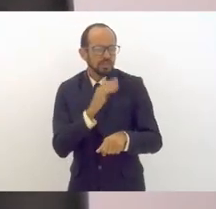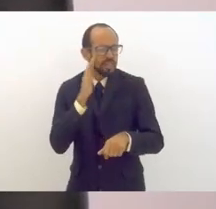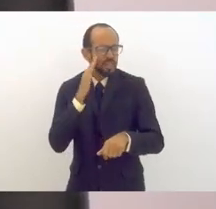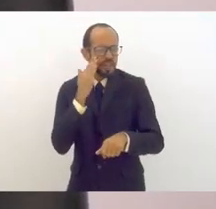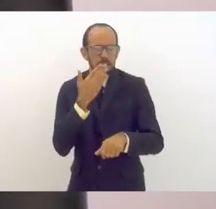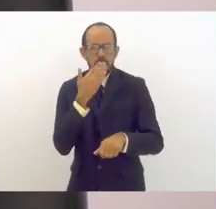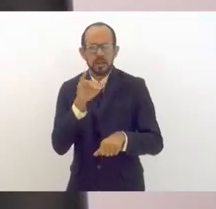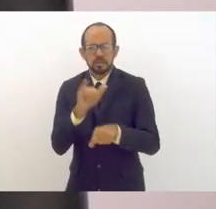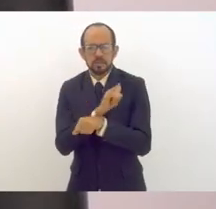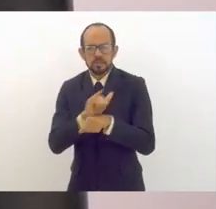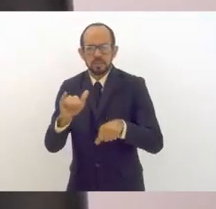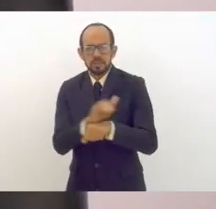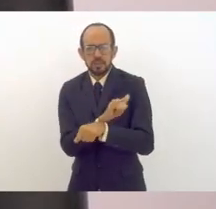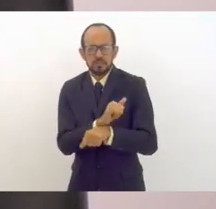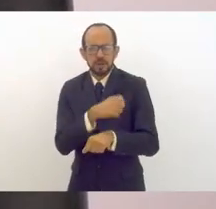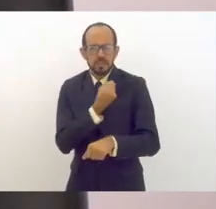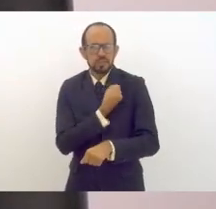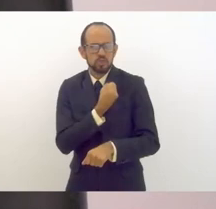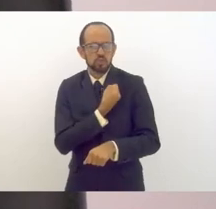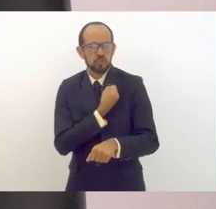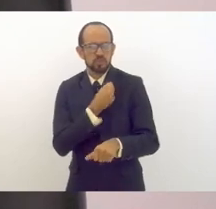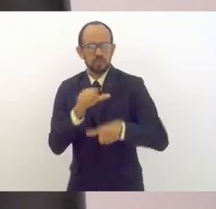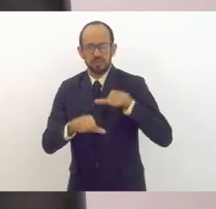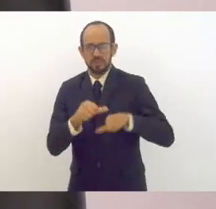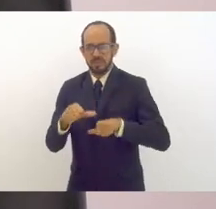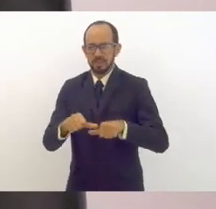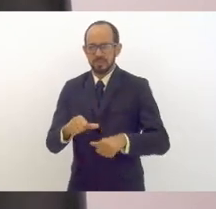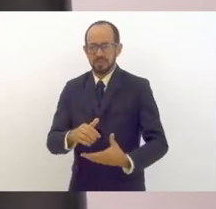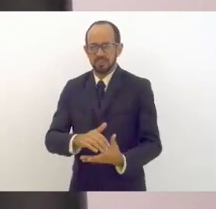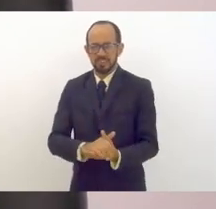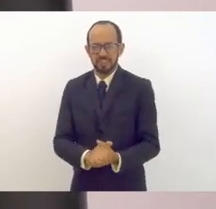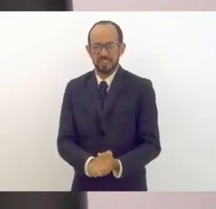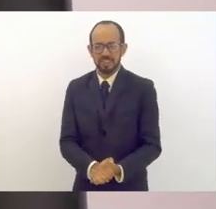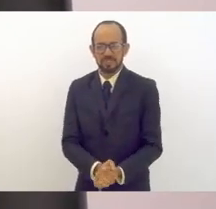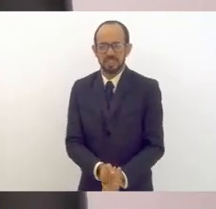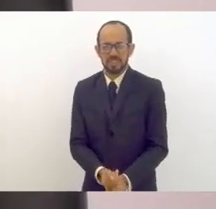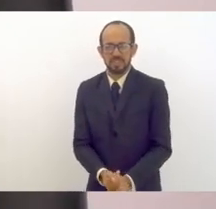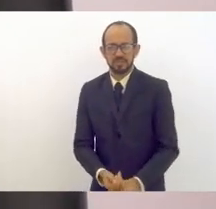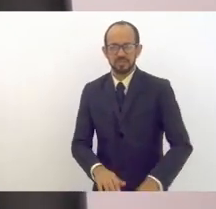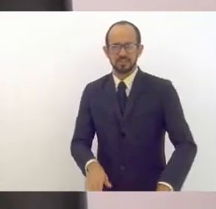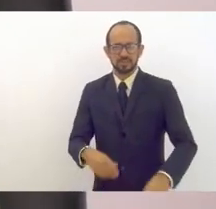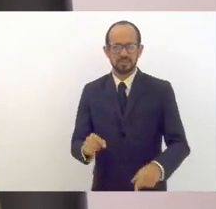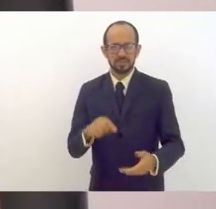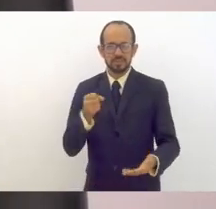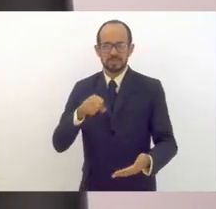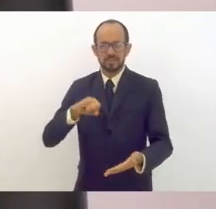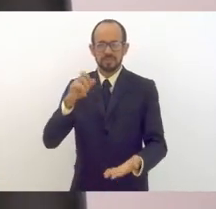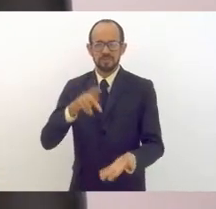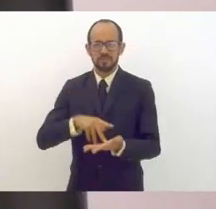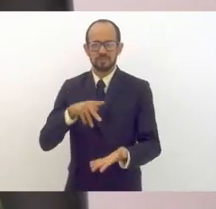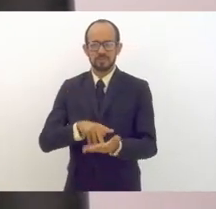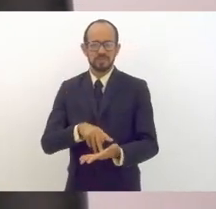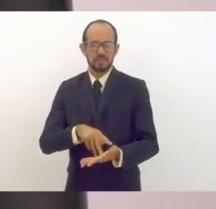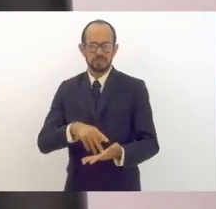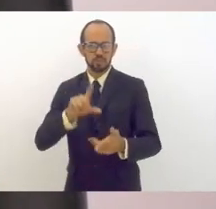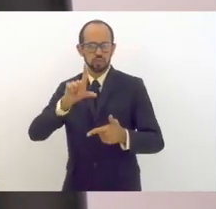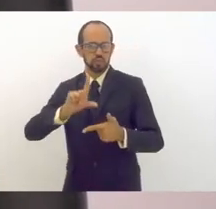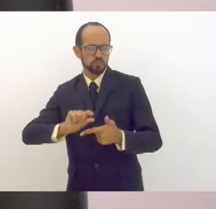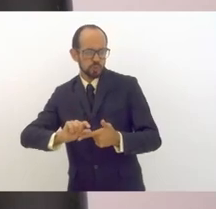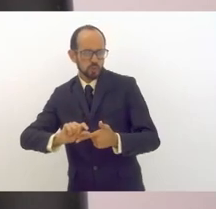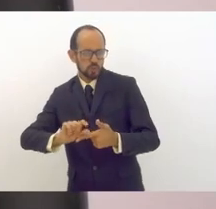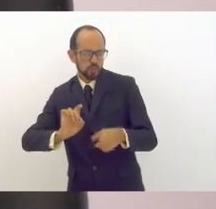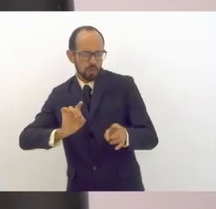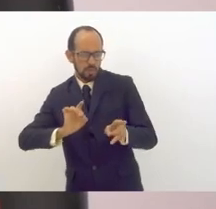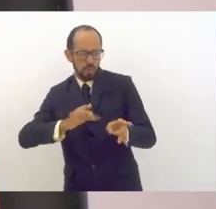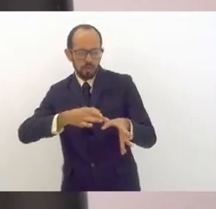construídas para que esse número modificasse de tal forma, porque se de fato a gente teve diminuiu tanto a evasão,